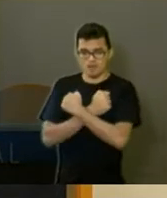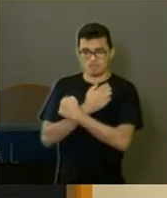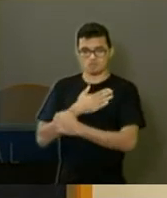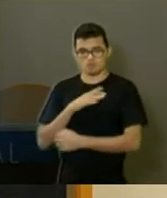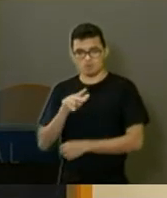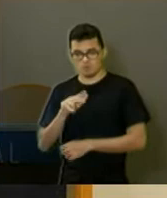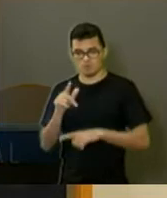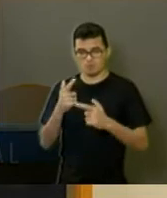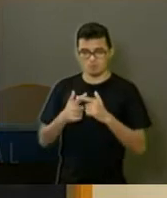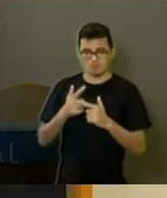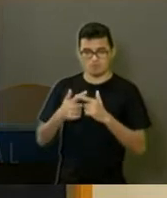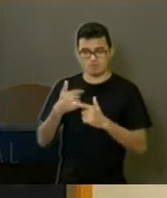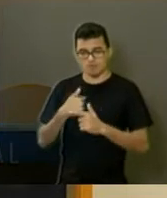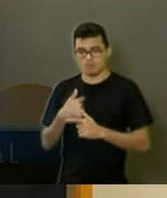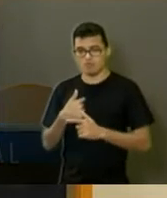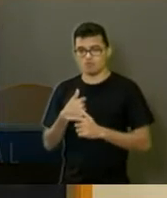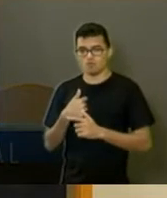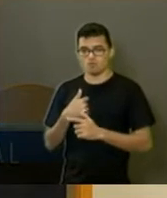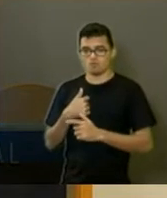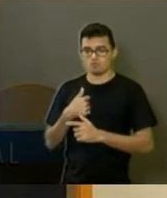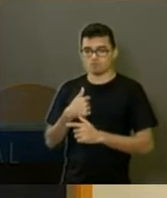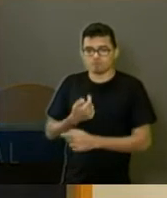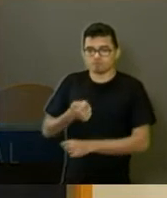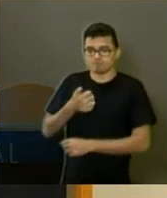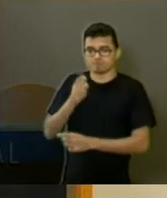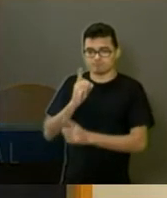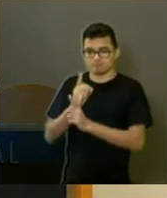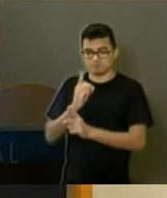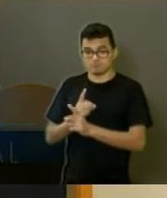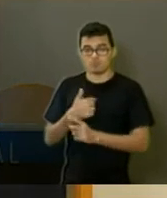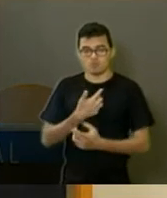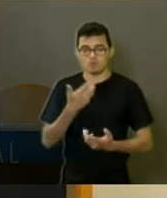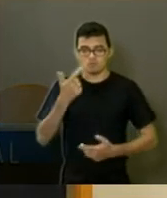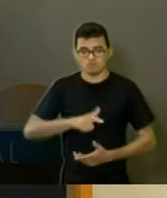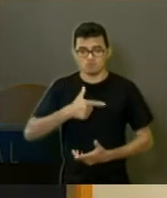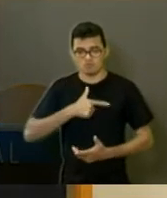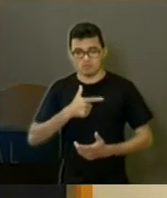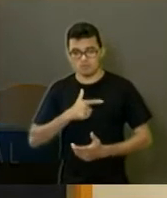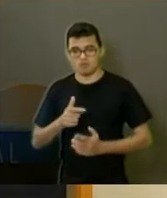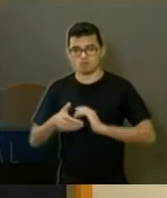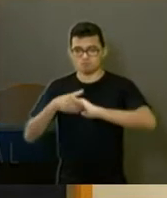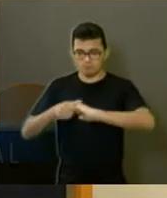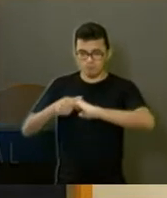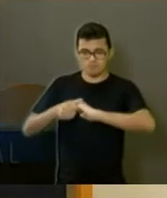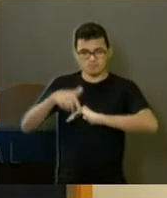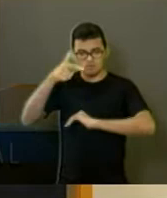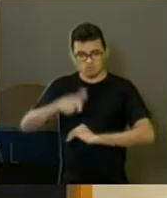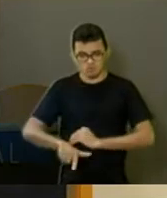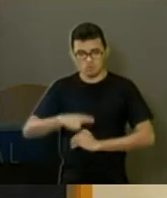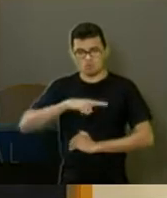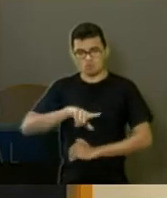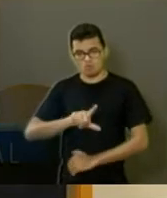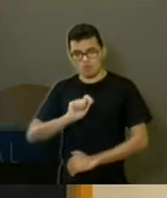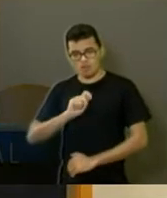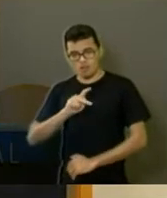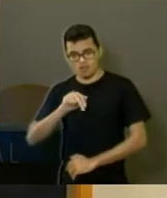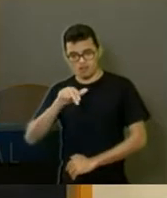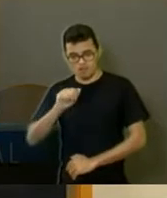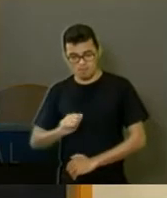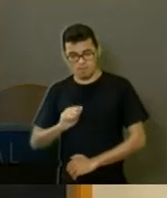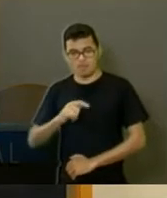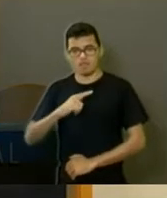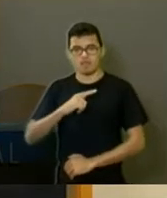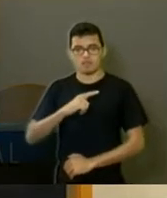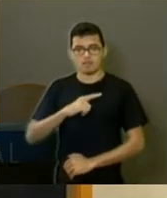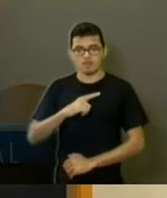Por favor. Então, quero aqui parabenizar mais uma vez o doutor Lapena, em nome de todos os vereadores que